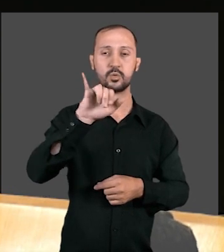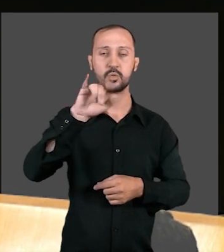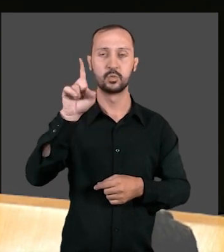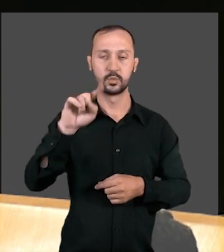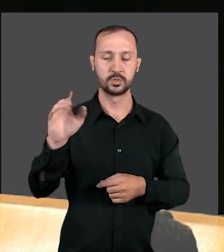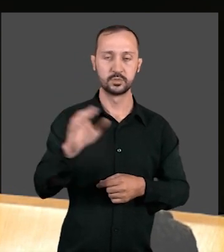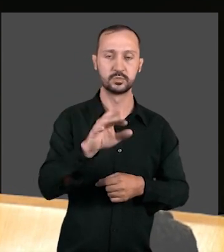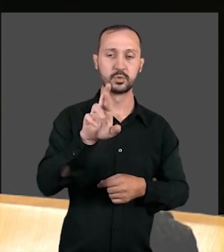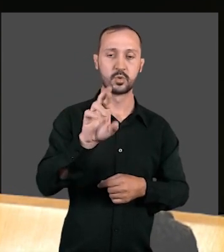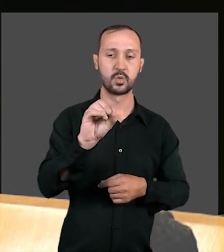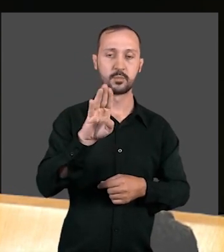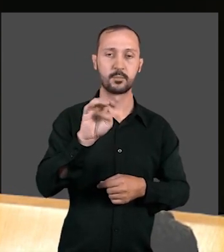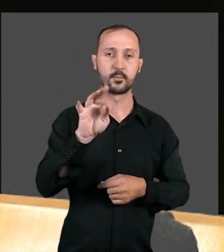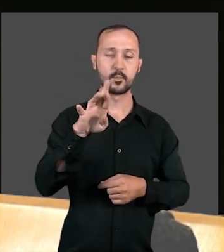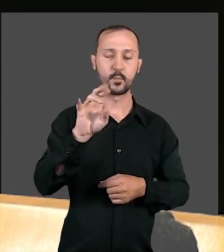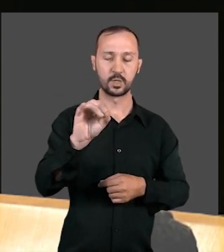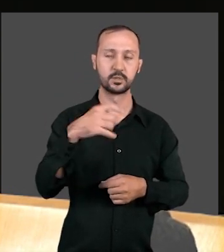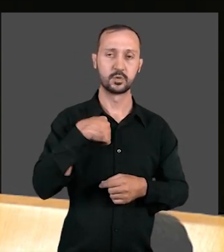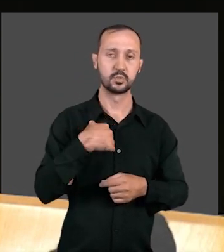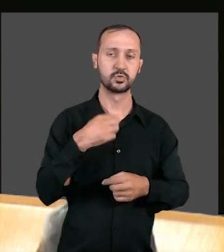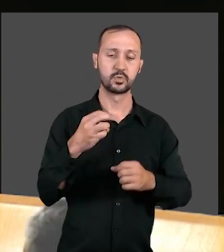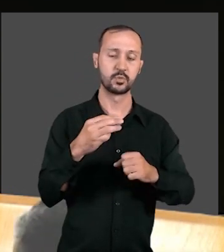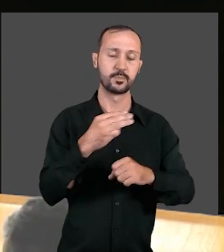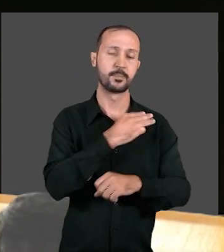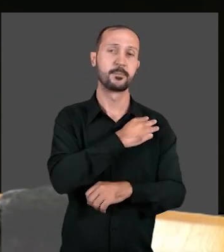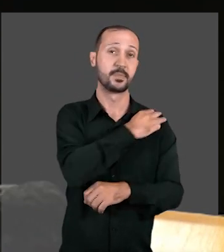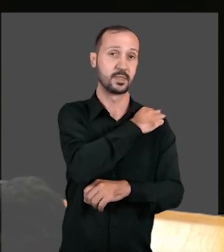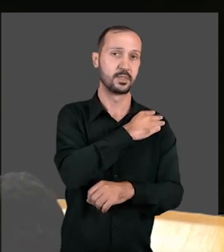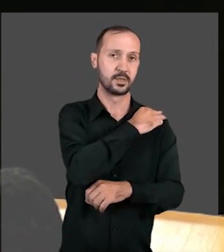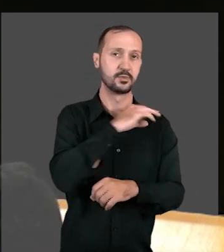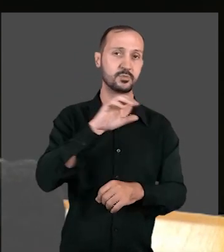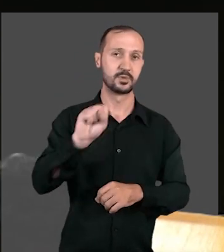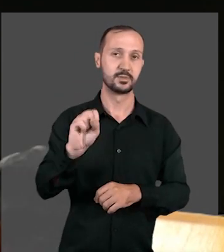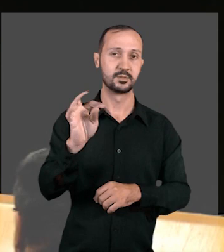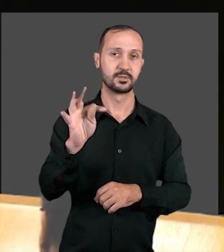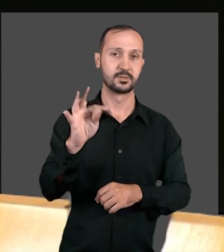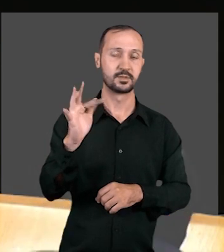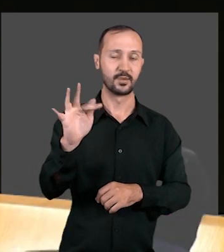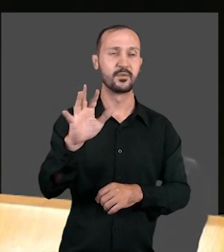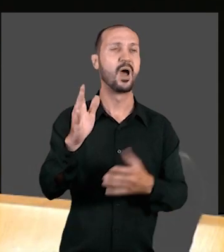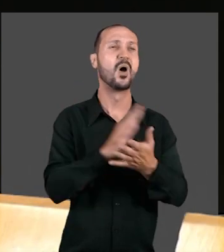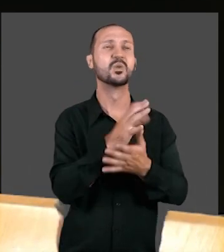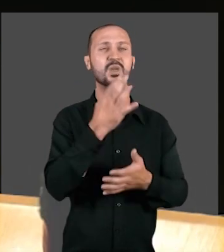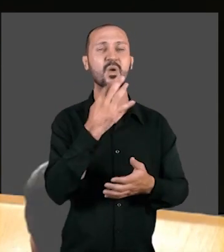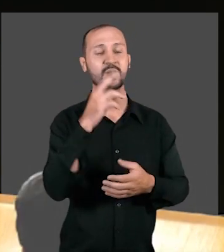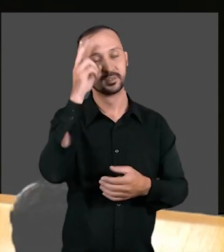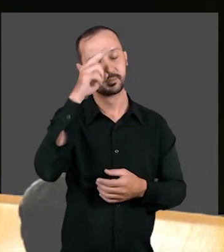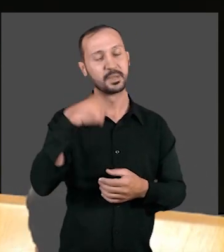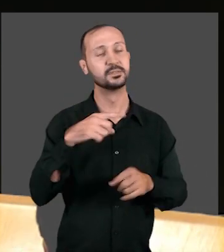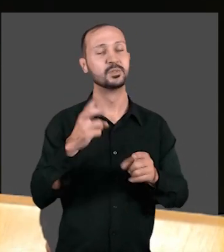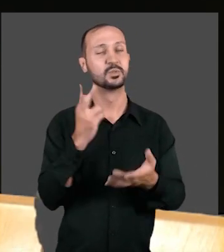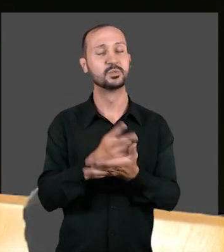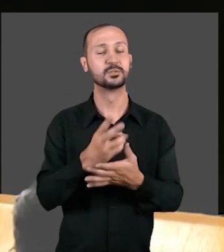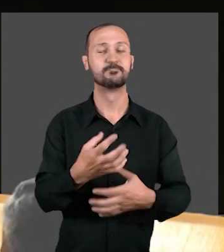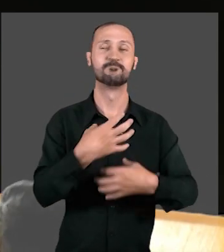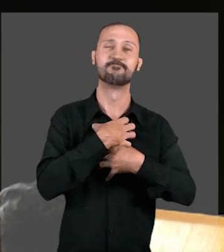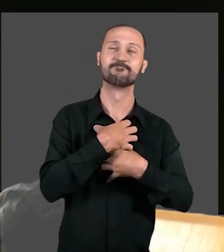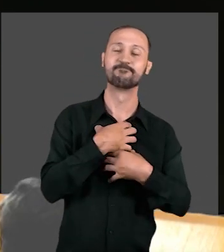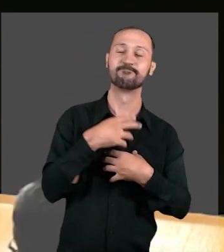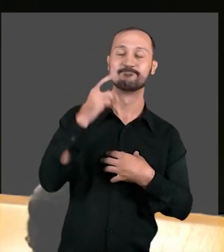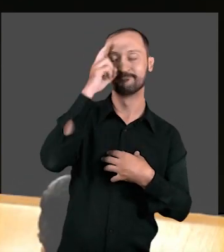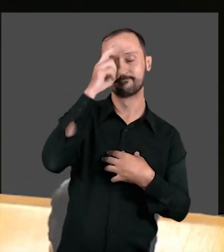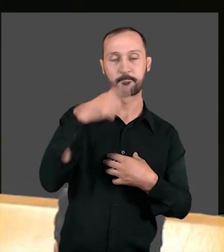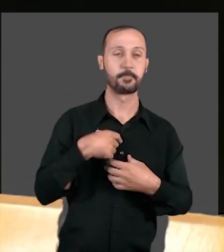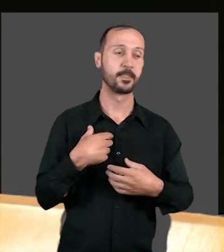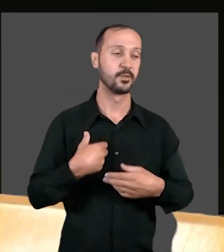Supremo. E eu estou falando isso, eu sei que eu já contei isso e algumas pessoas já ouviram, mas eu continuo abalado por essa história.